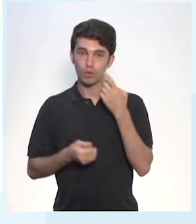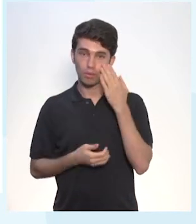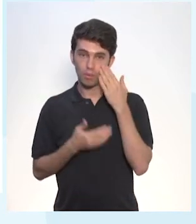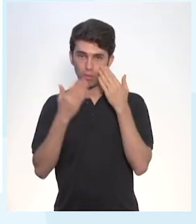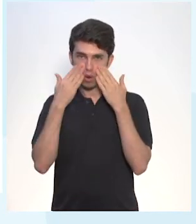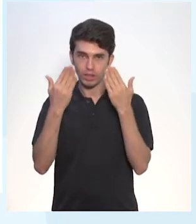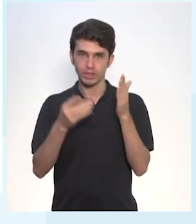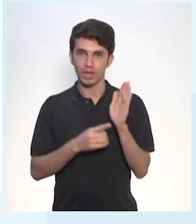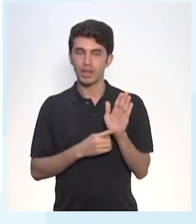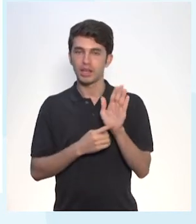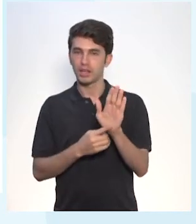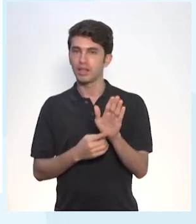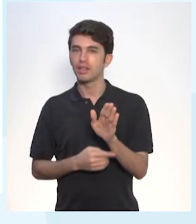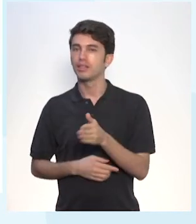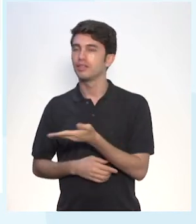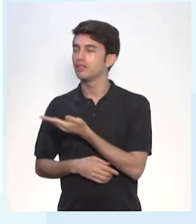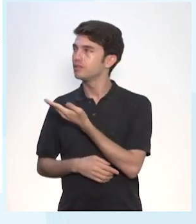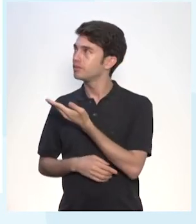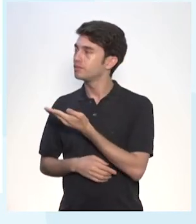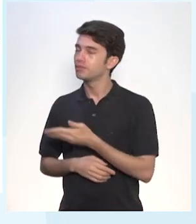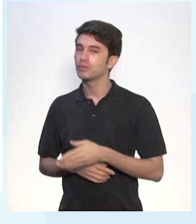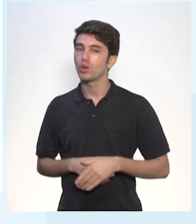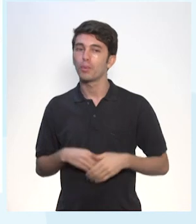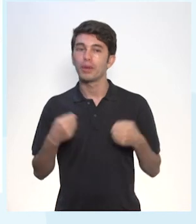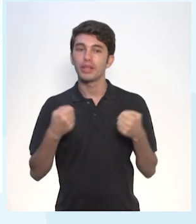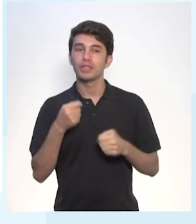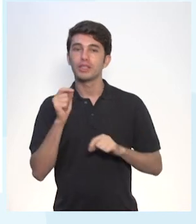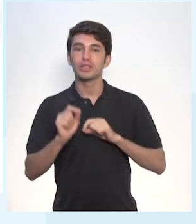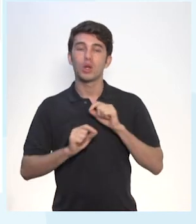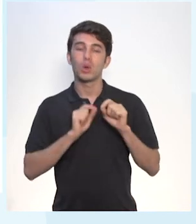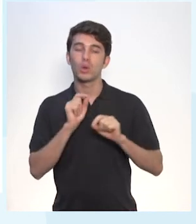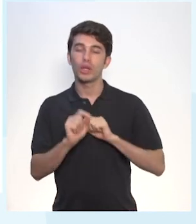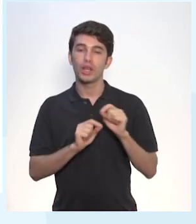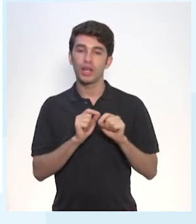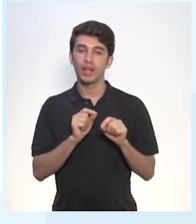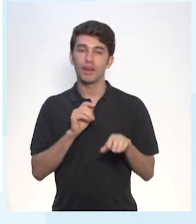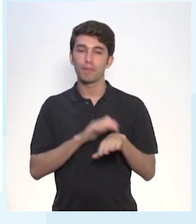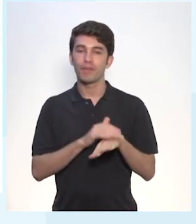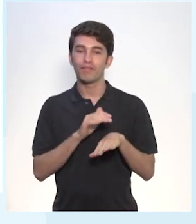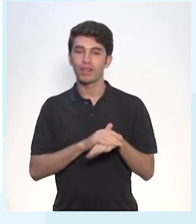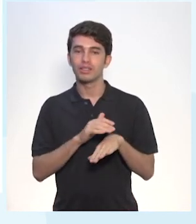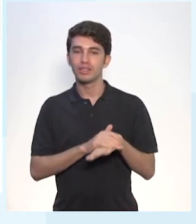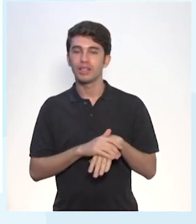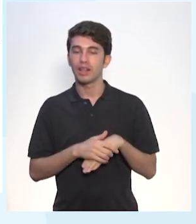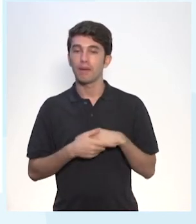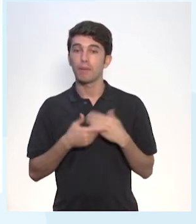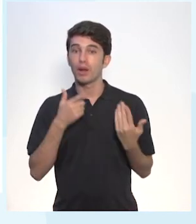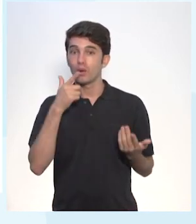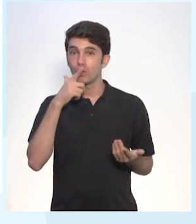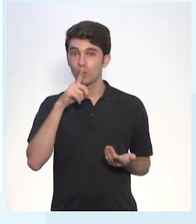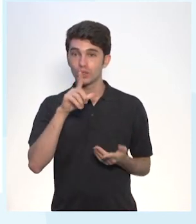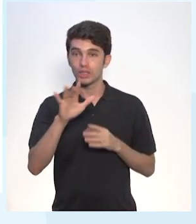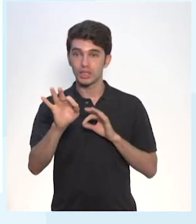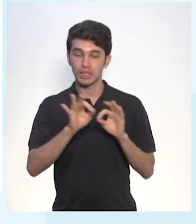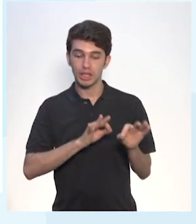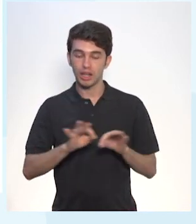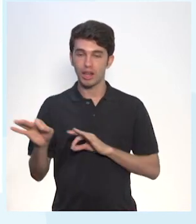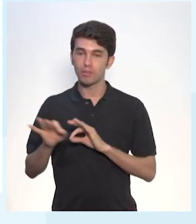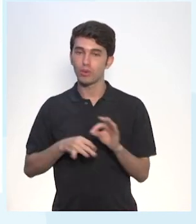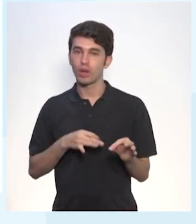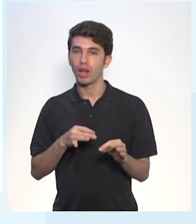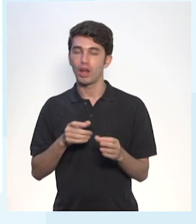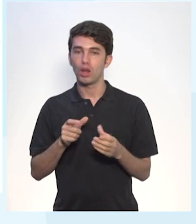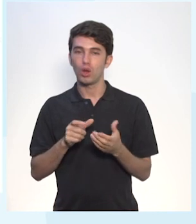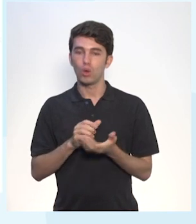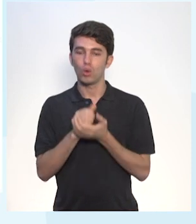nossos alunos que estão em casa o que, que eles precisam fazer para conseguir elaborar o